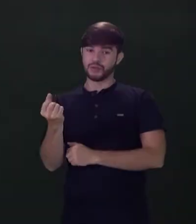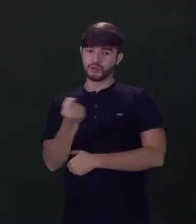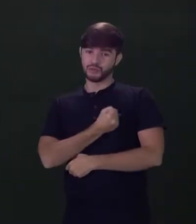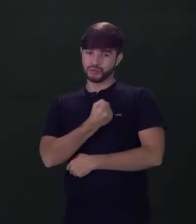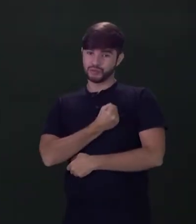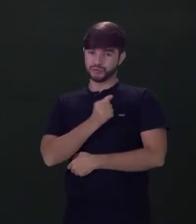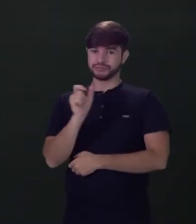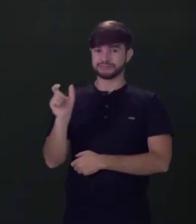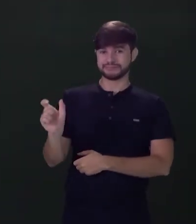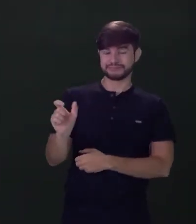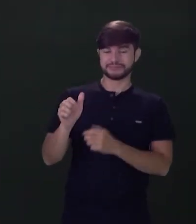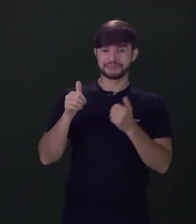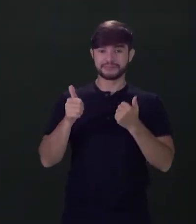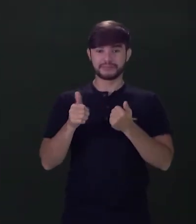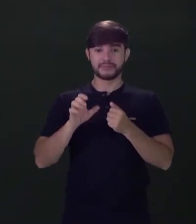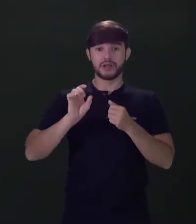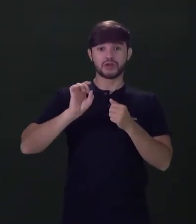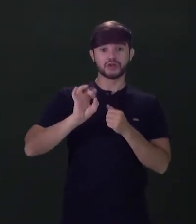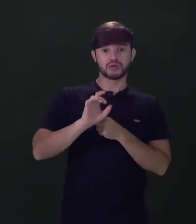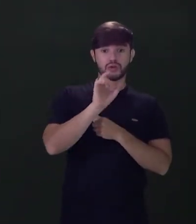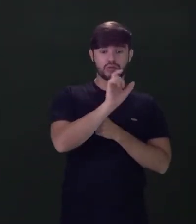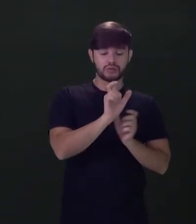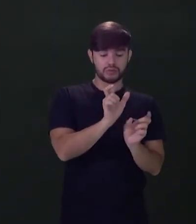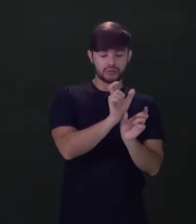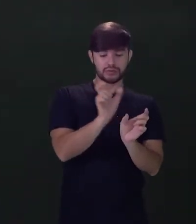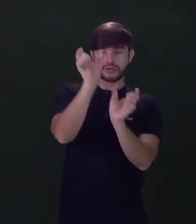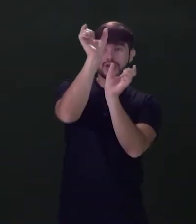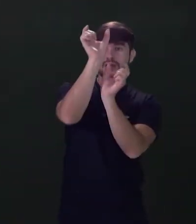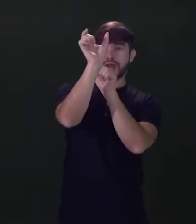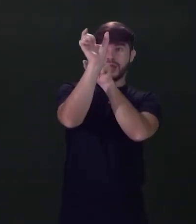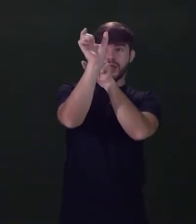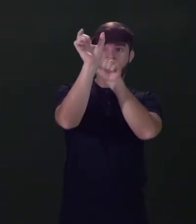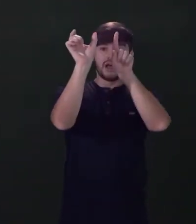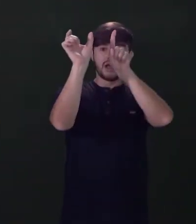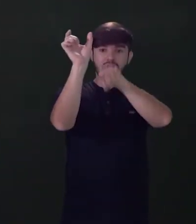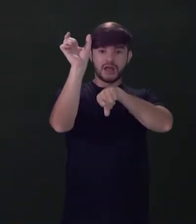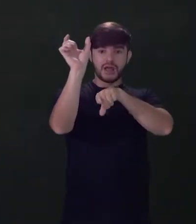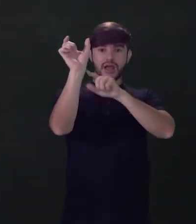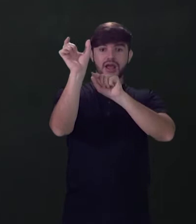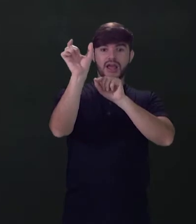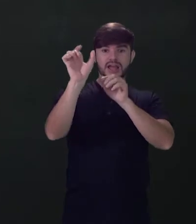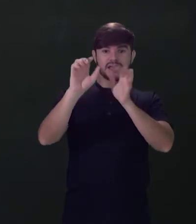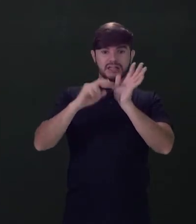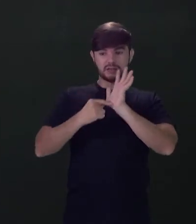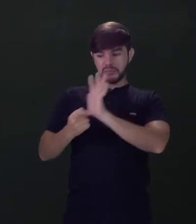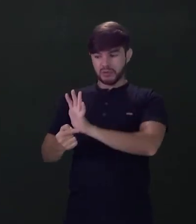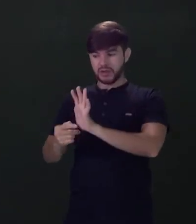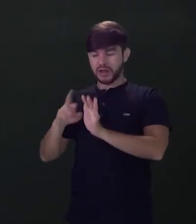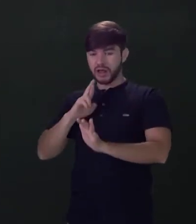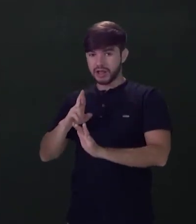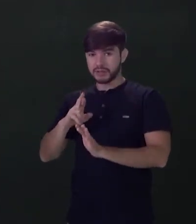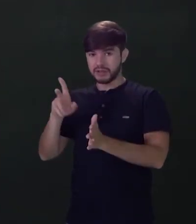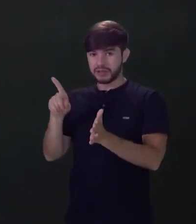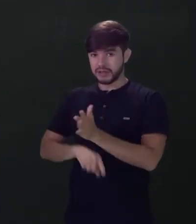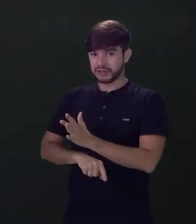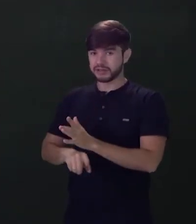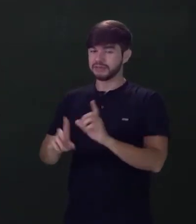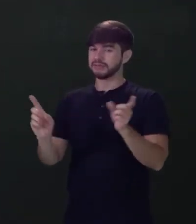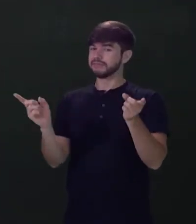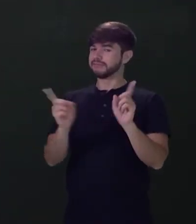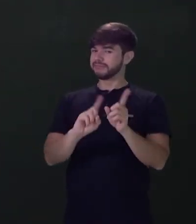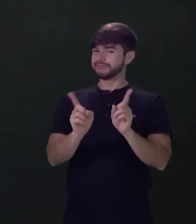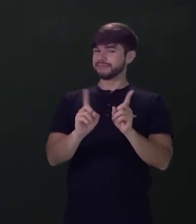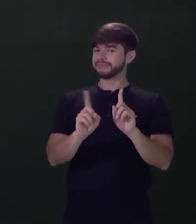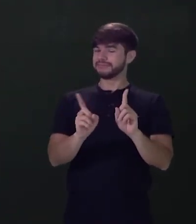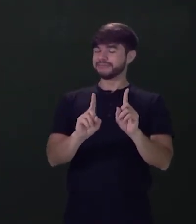expoente. Mas apenas o sinal do expoente, ele não me garante que no caso a base, o resultado da potência,